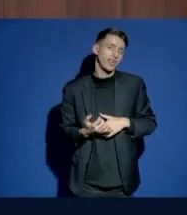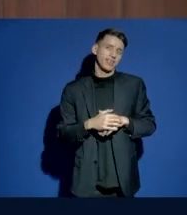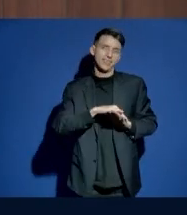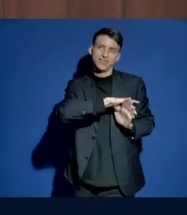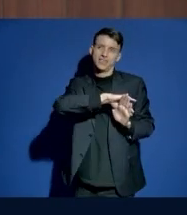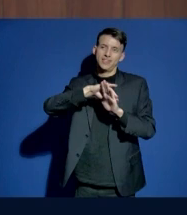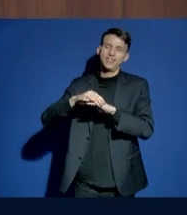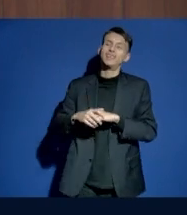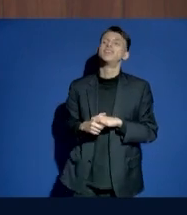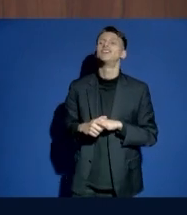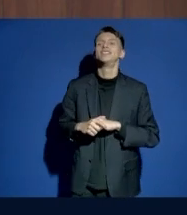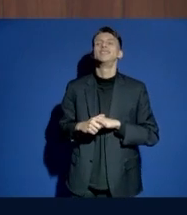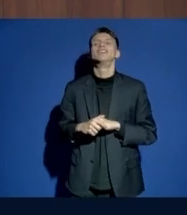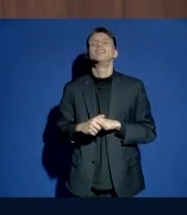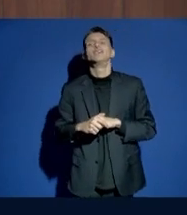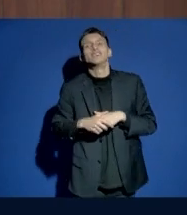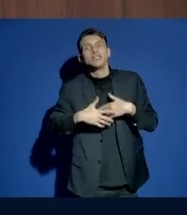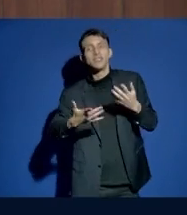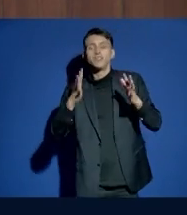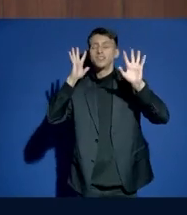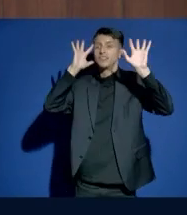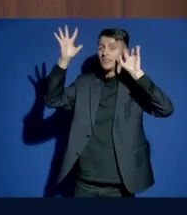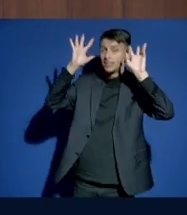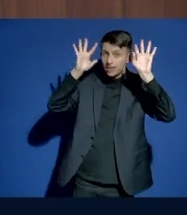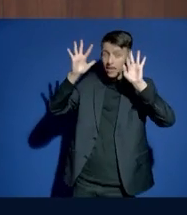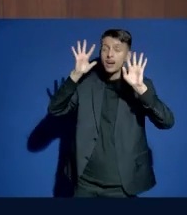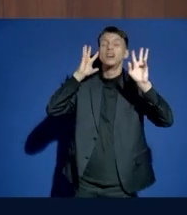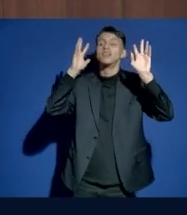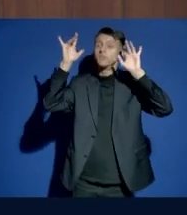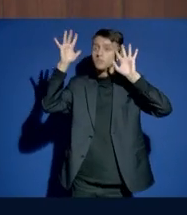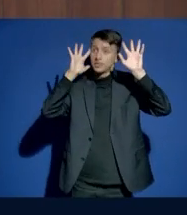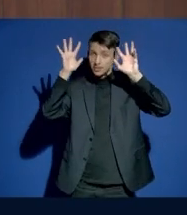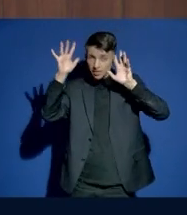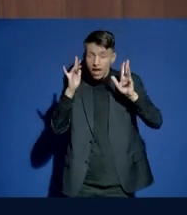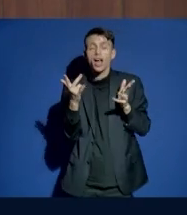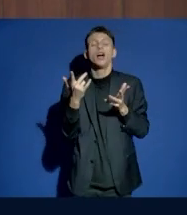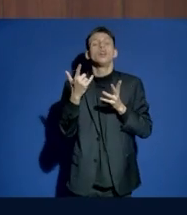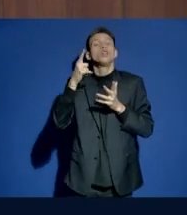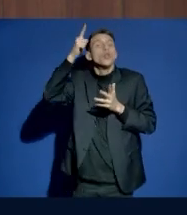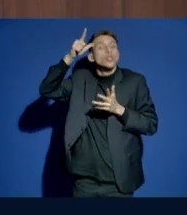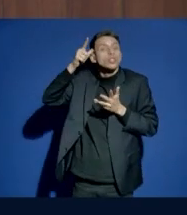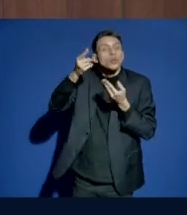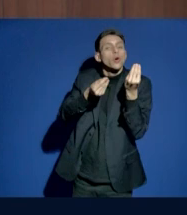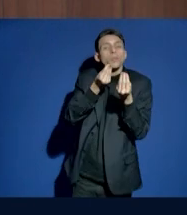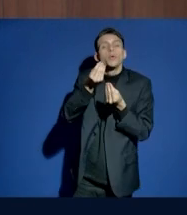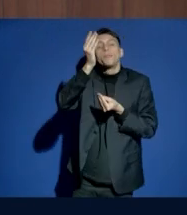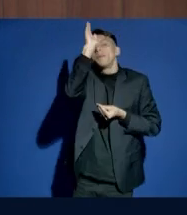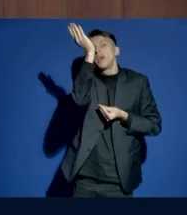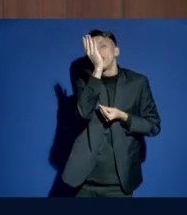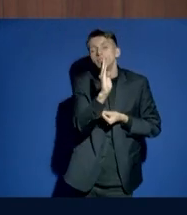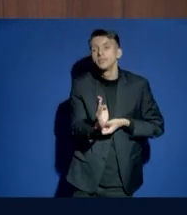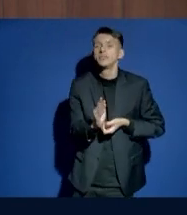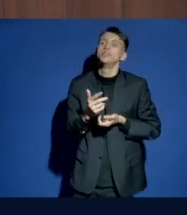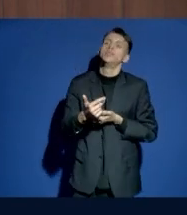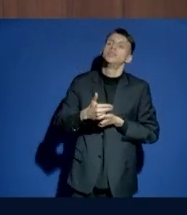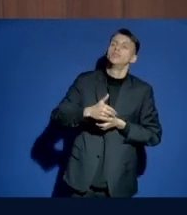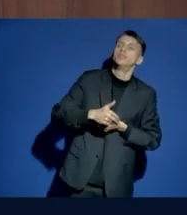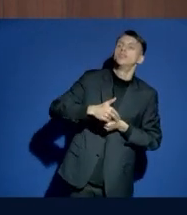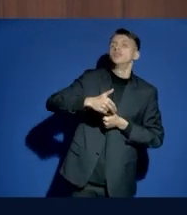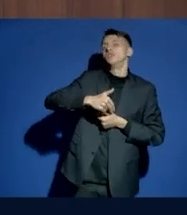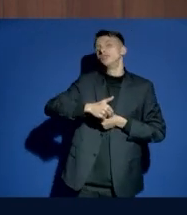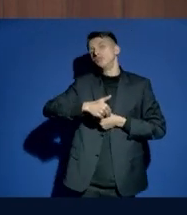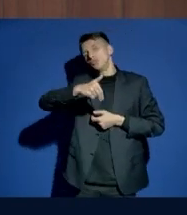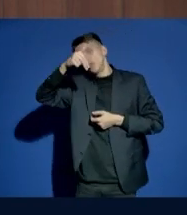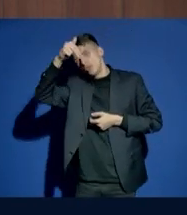você pensa na logística do Brasil você vê que a discussão é sempre Atlântico Norte e Atlântico